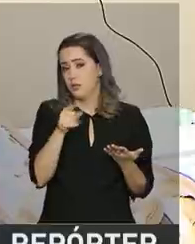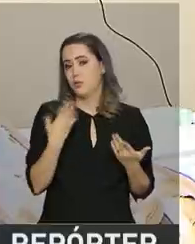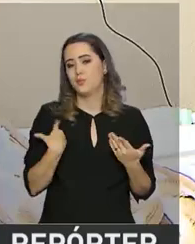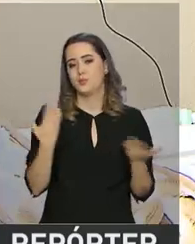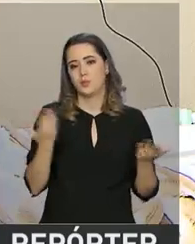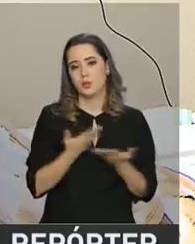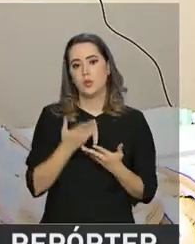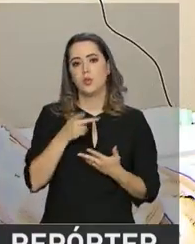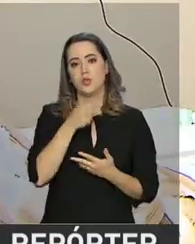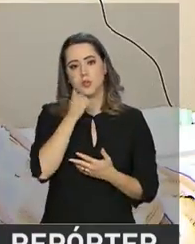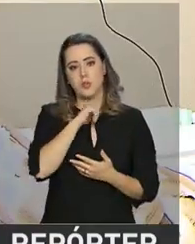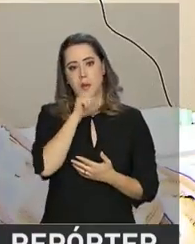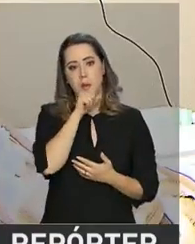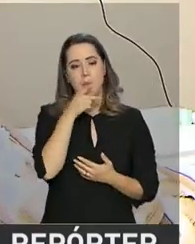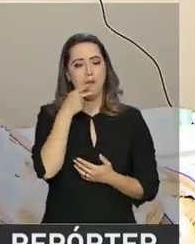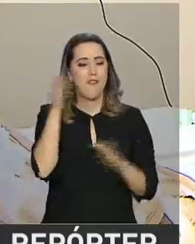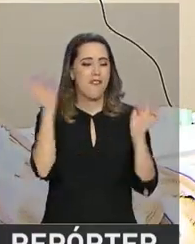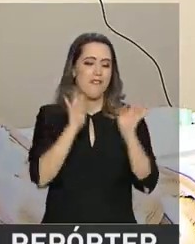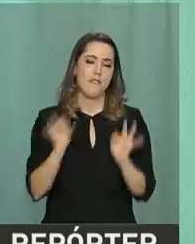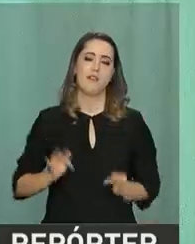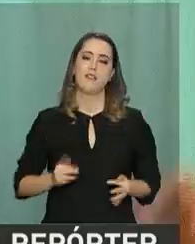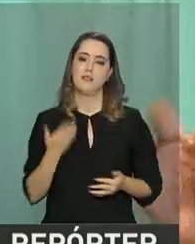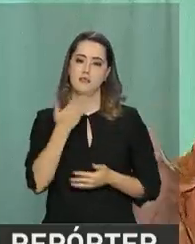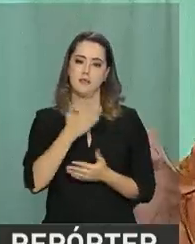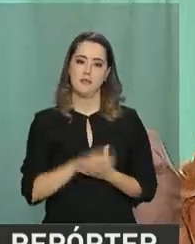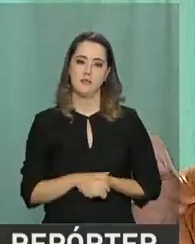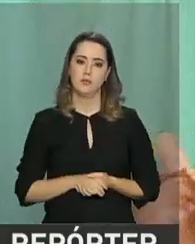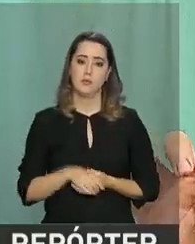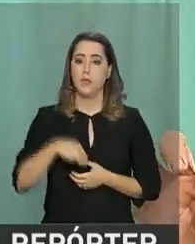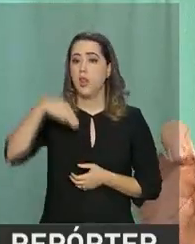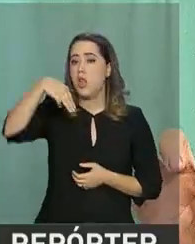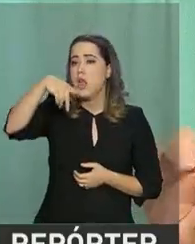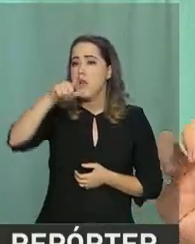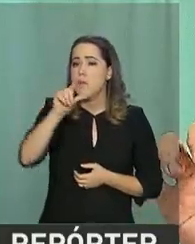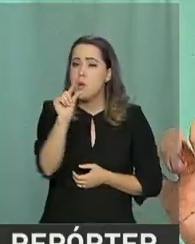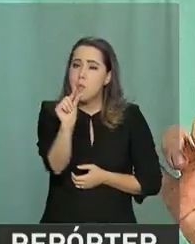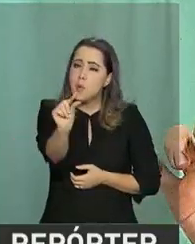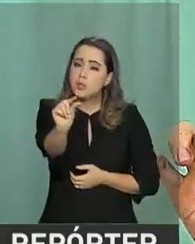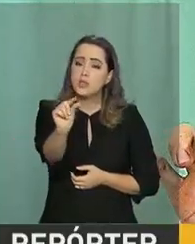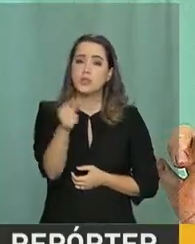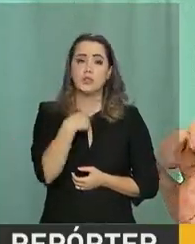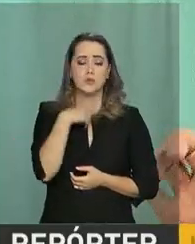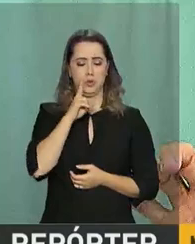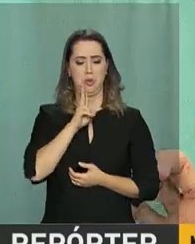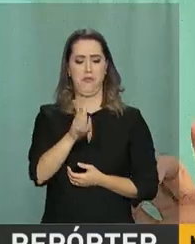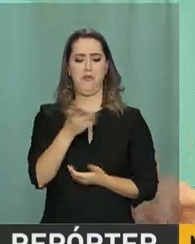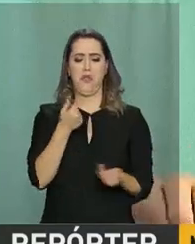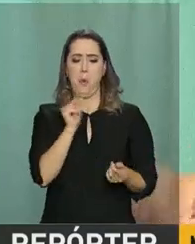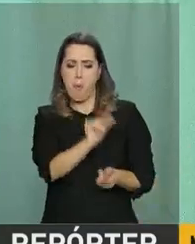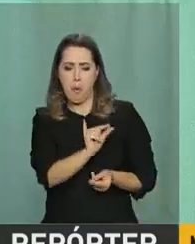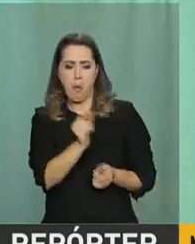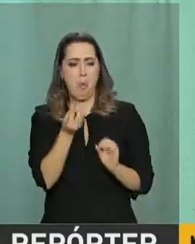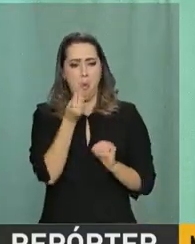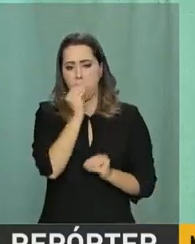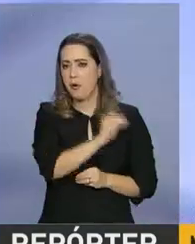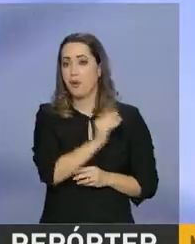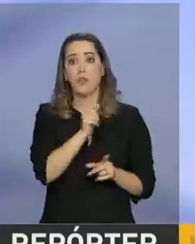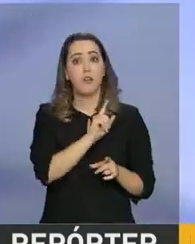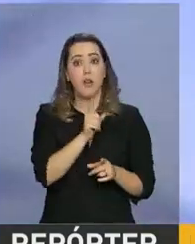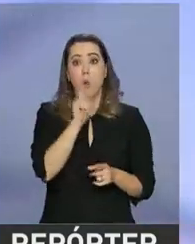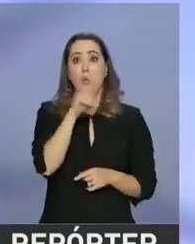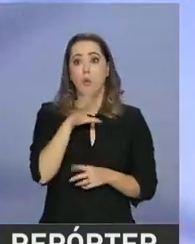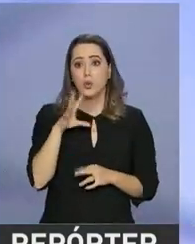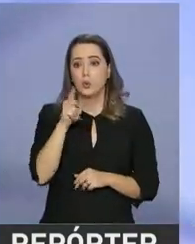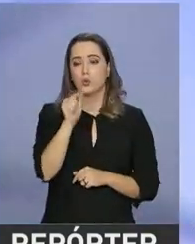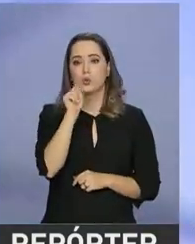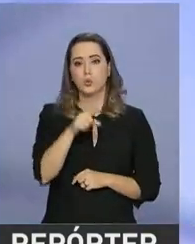mãe comemora a recuperação do filho. MLzinha pequena que você acha que não é nada, é tudo, né? Porque meu